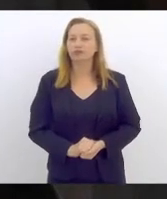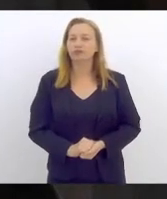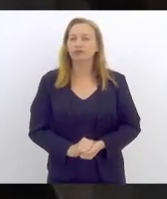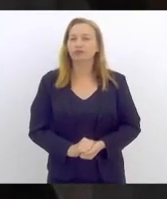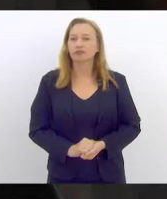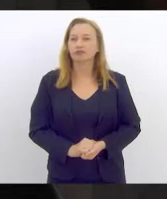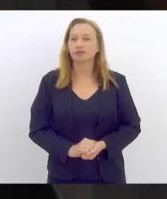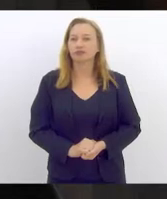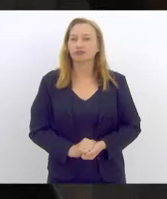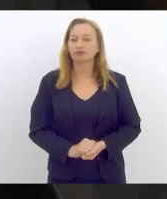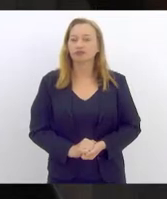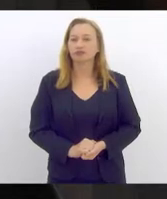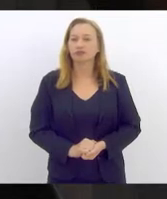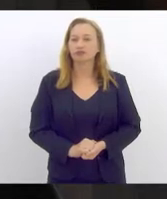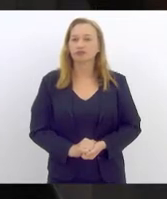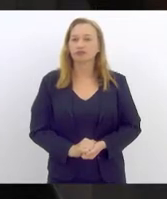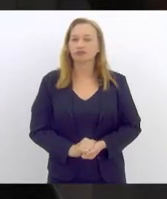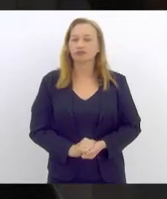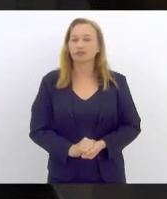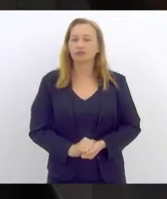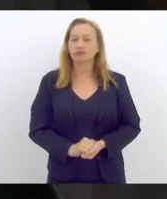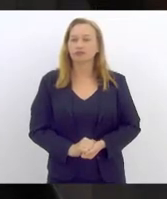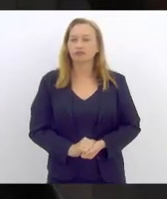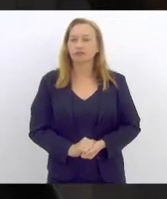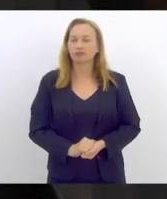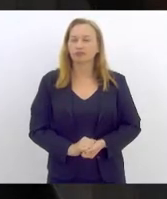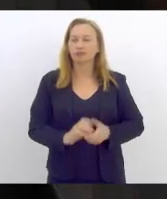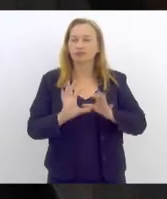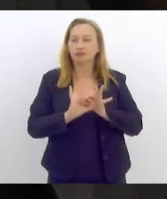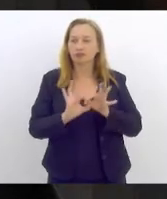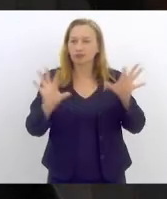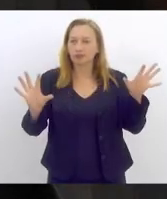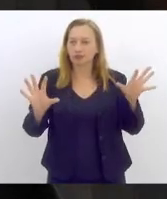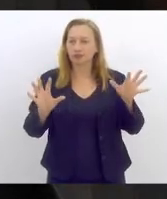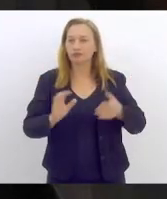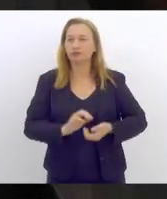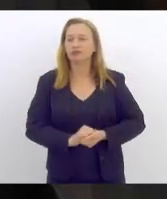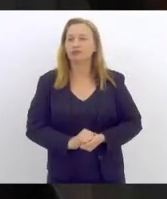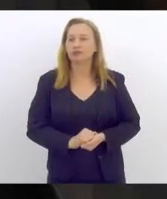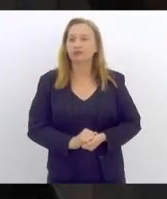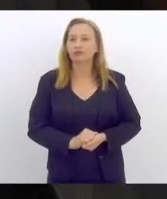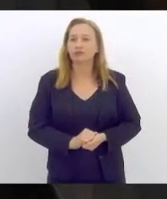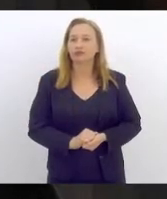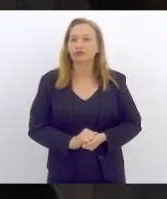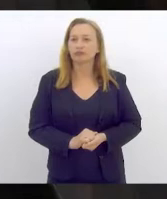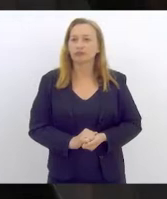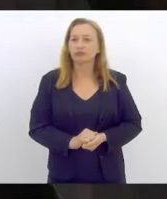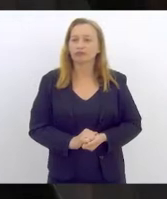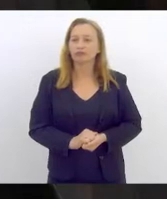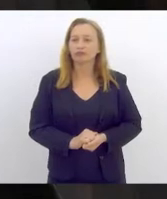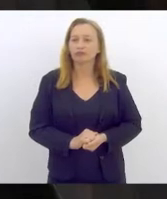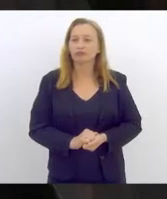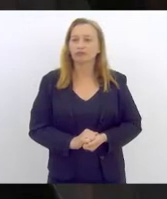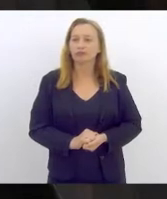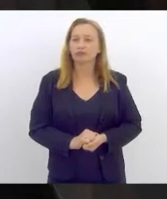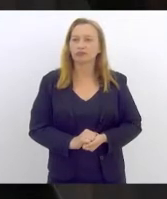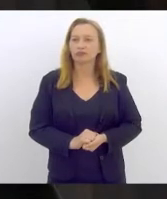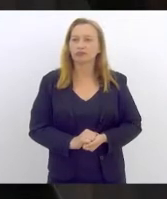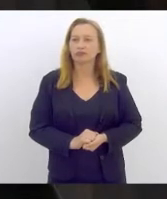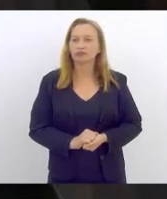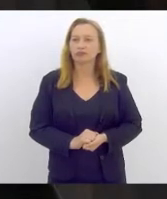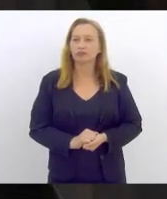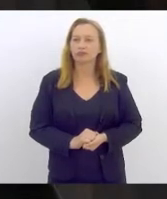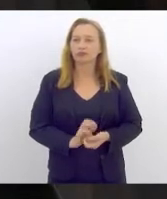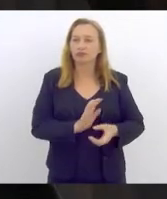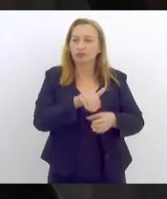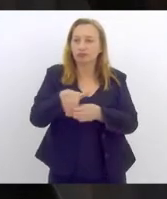que tem a ótica que a democracia só vale se for os